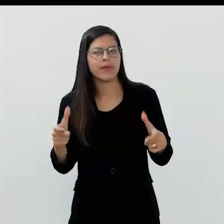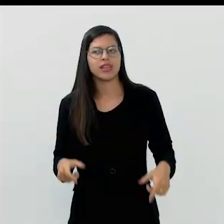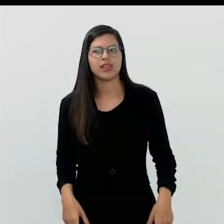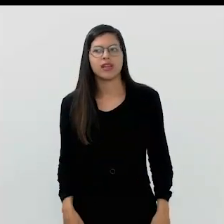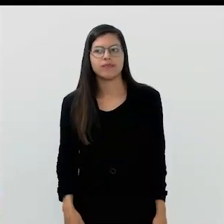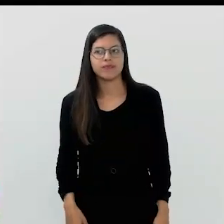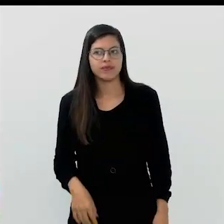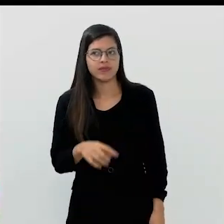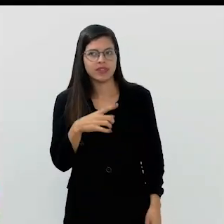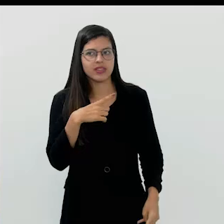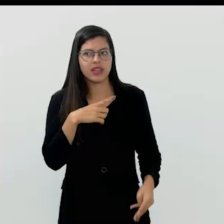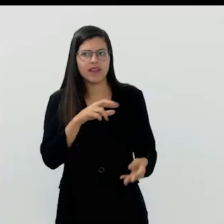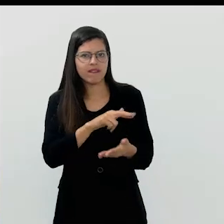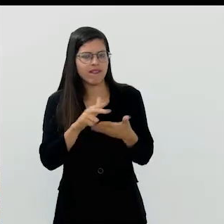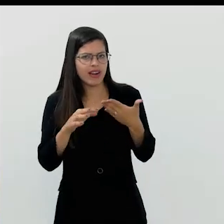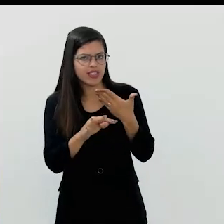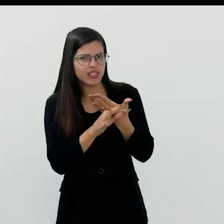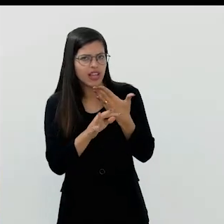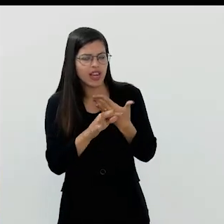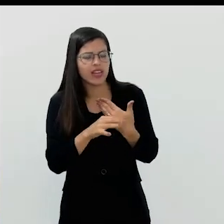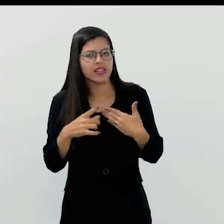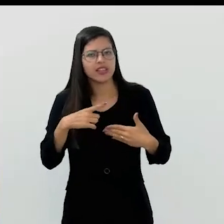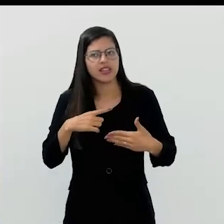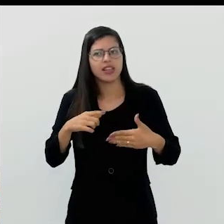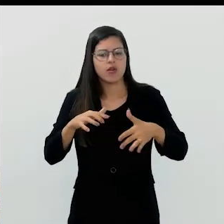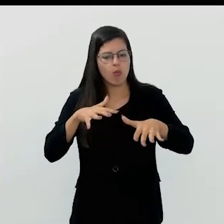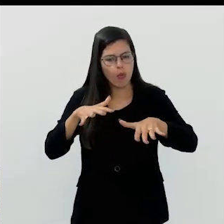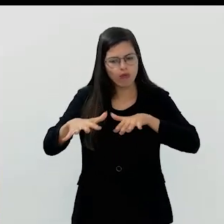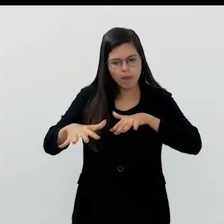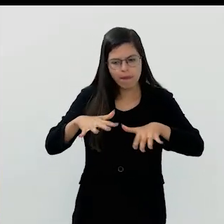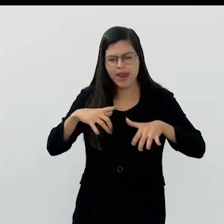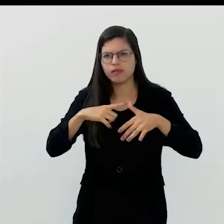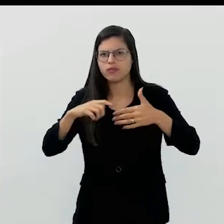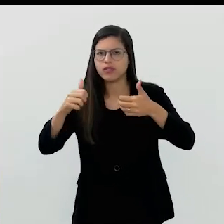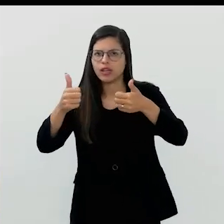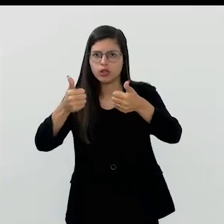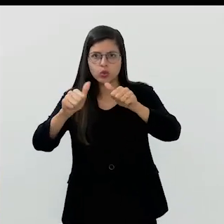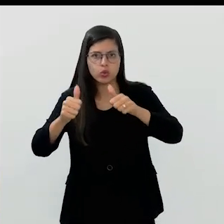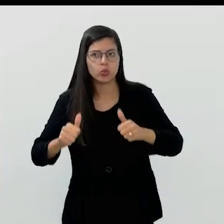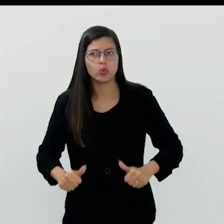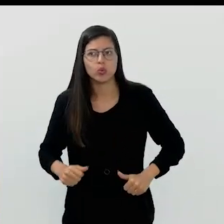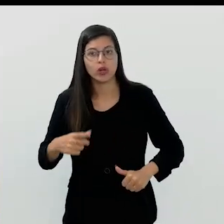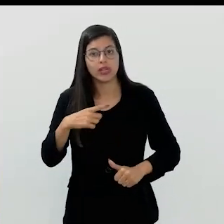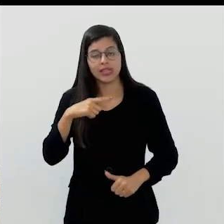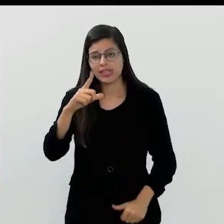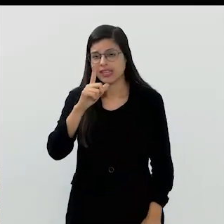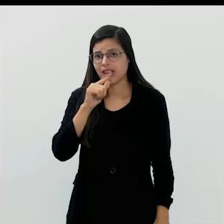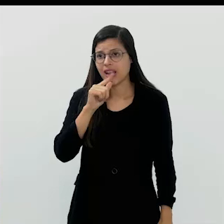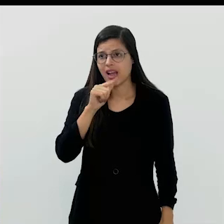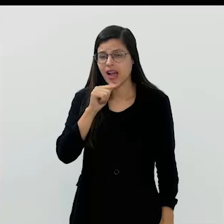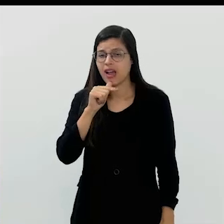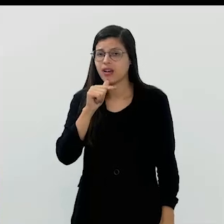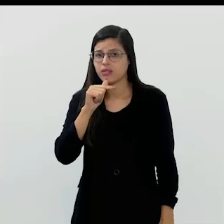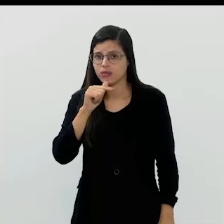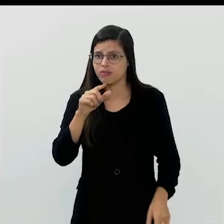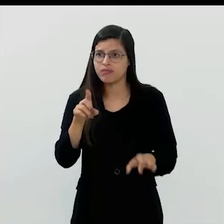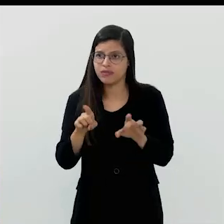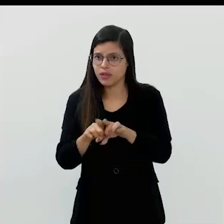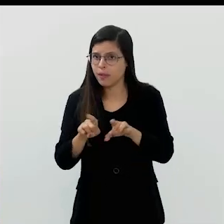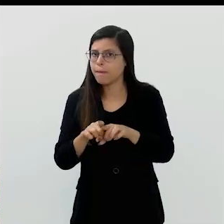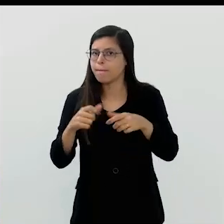E ali também são várias técnicas. Você tem o movimento, você tem a escultura, você tem o movimento, você tem a água, que também tem que ser muito